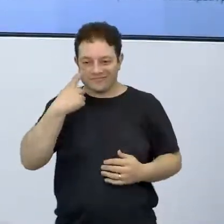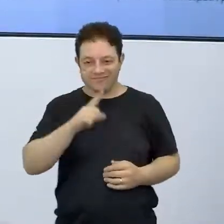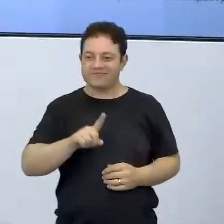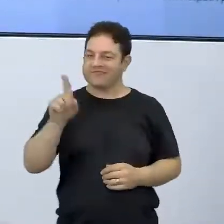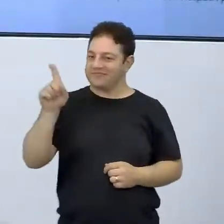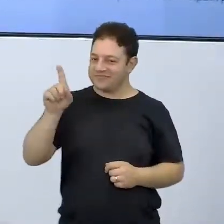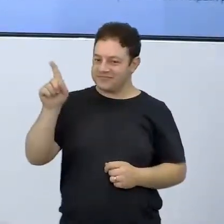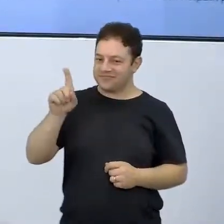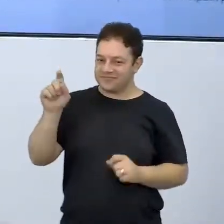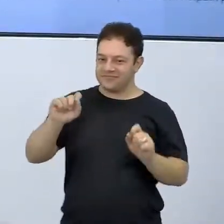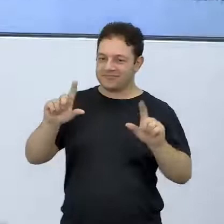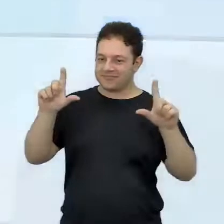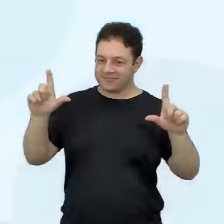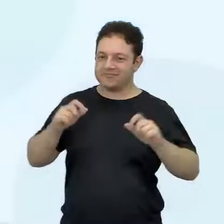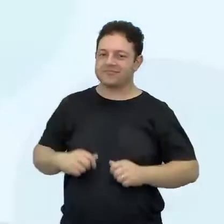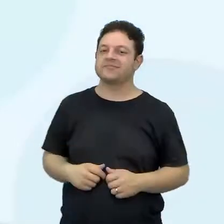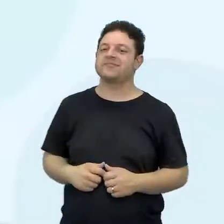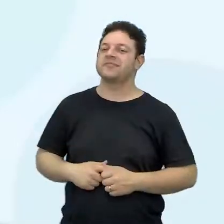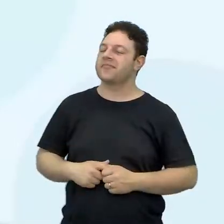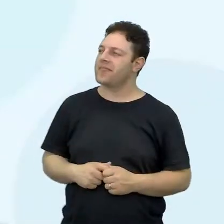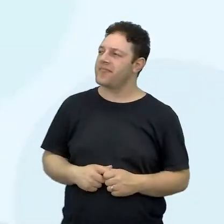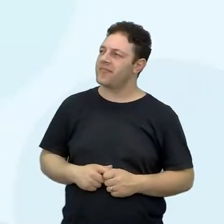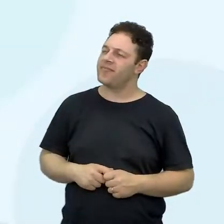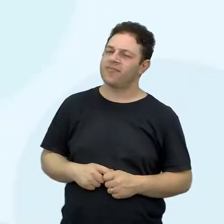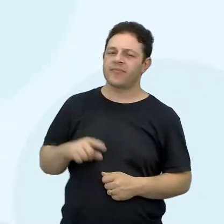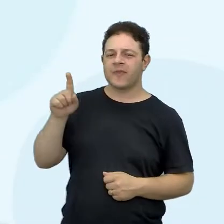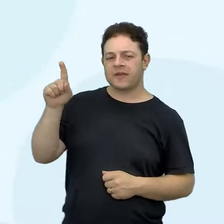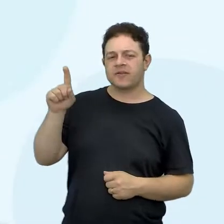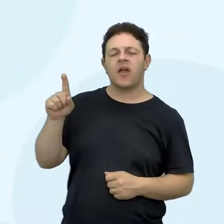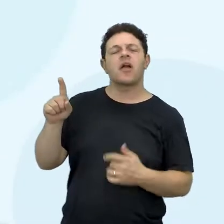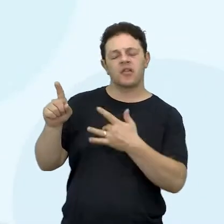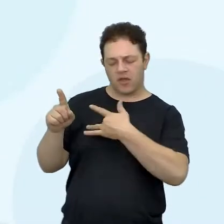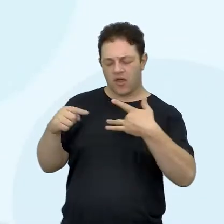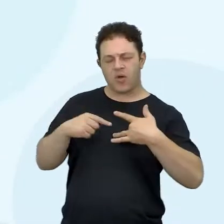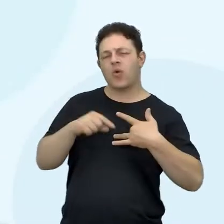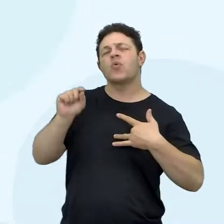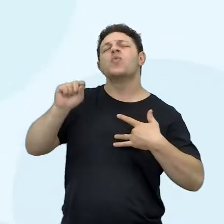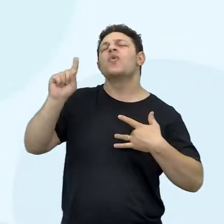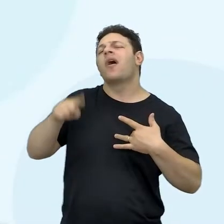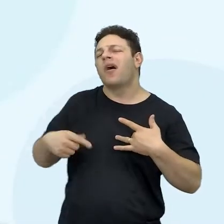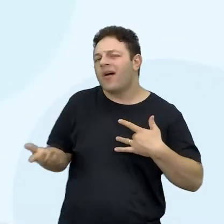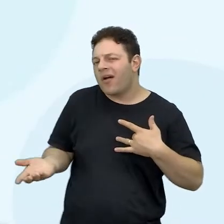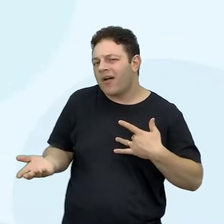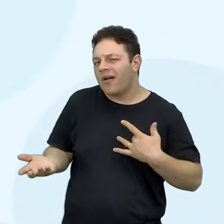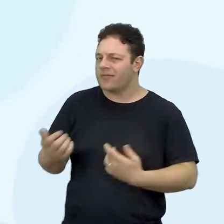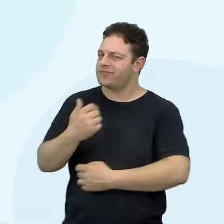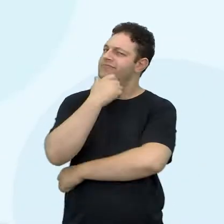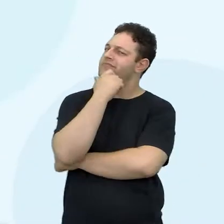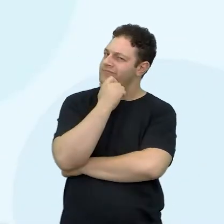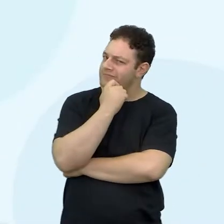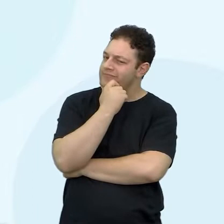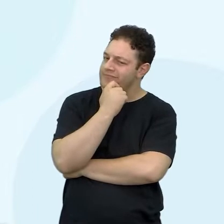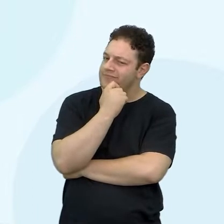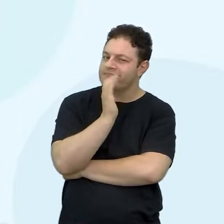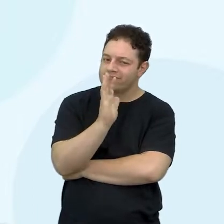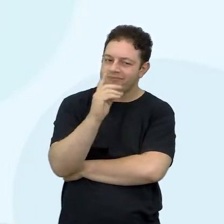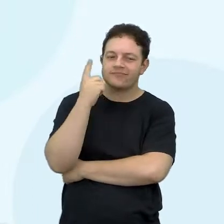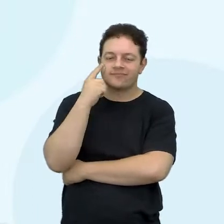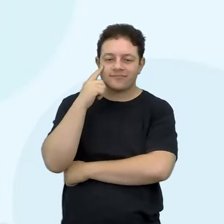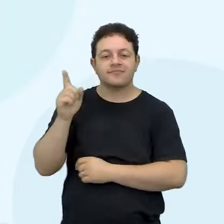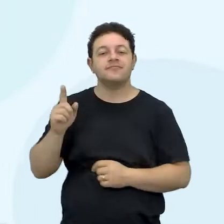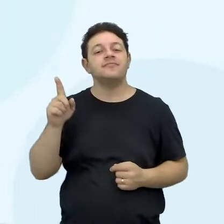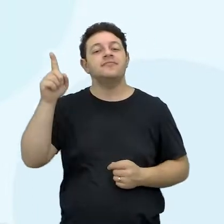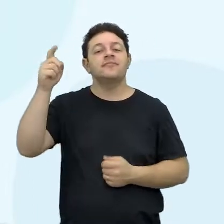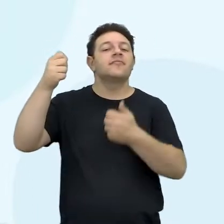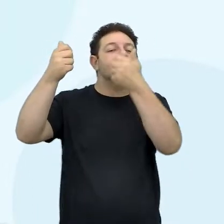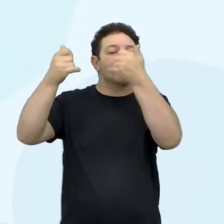na tela para vocês, né? O que é saúde? Então, olha só que coisa interessante, né? Então,